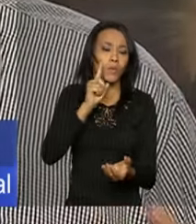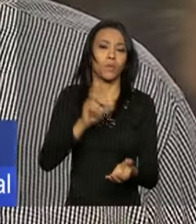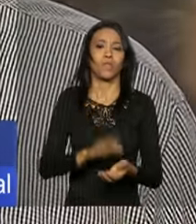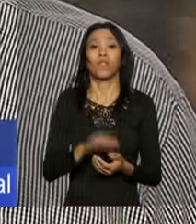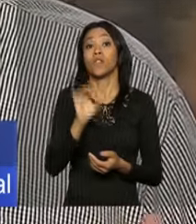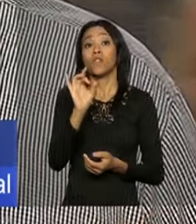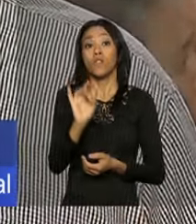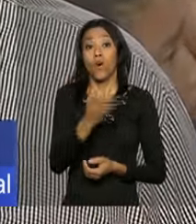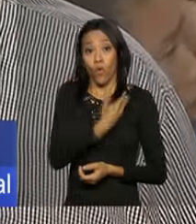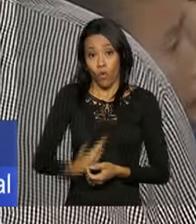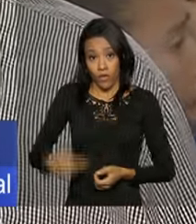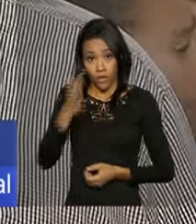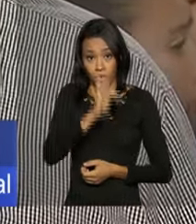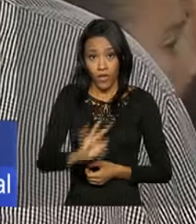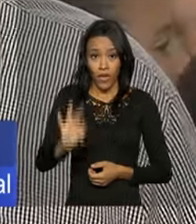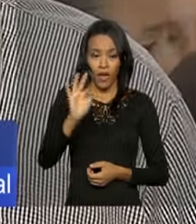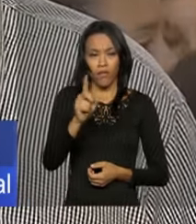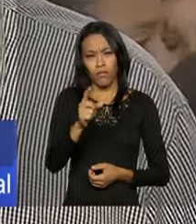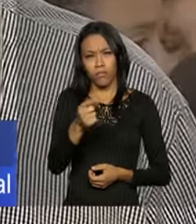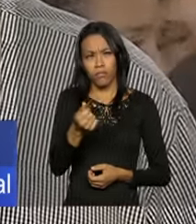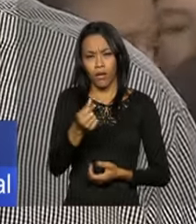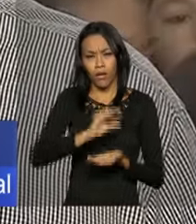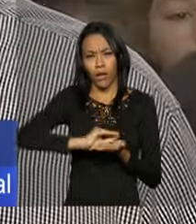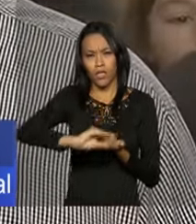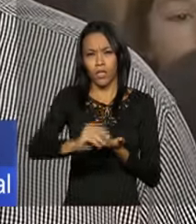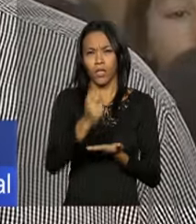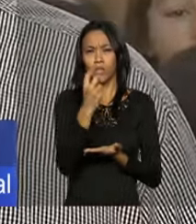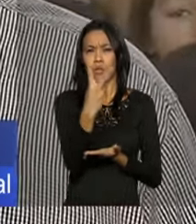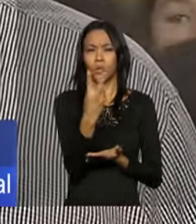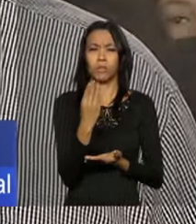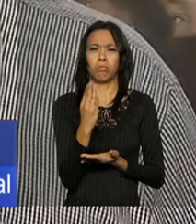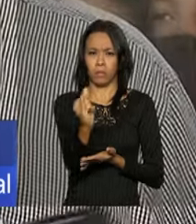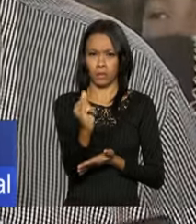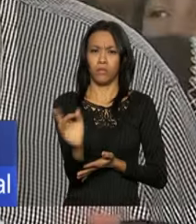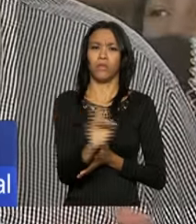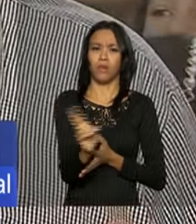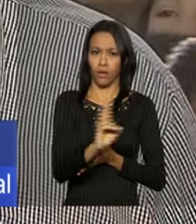na área de prevenção, deve gastar por volta de 2 bilhões de reais.